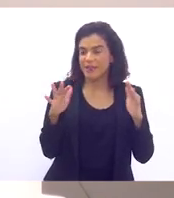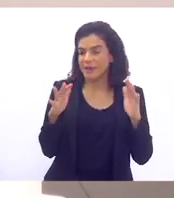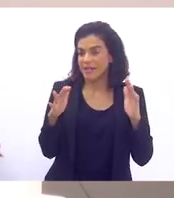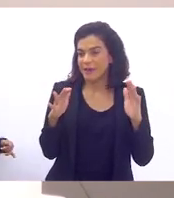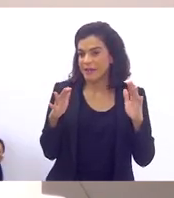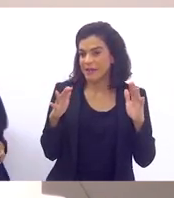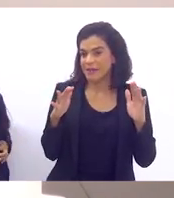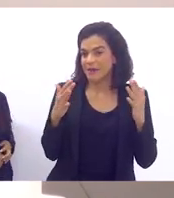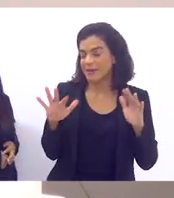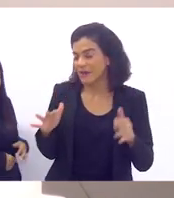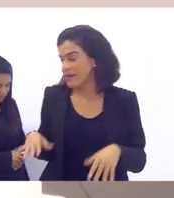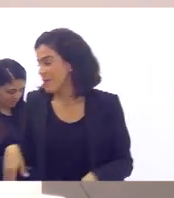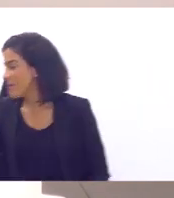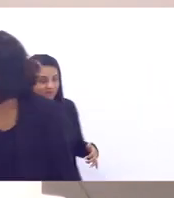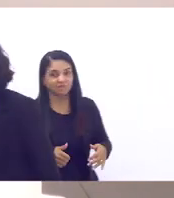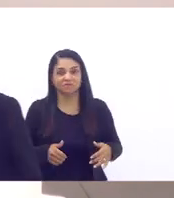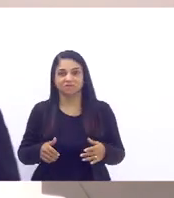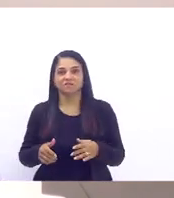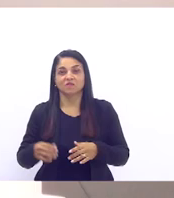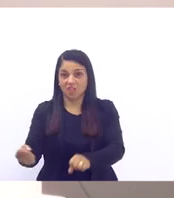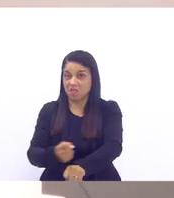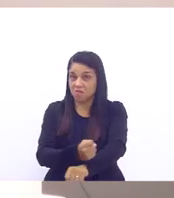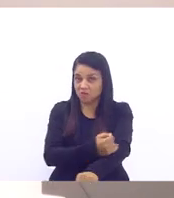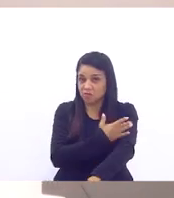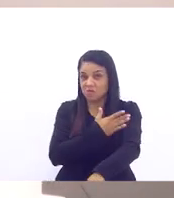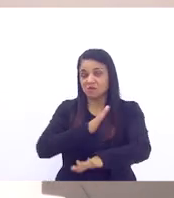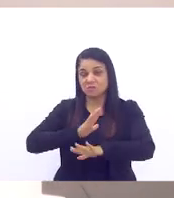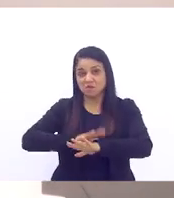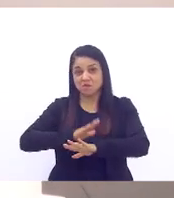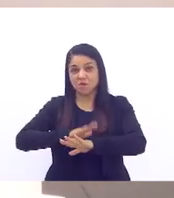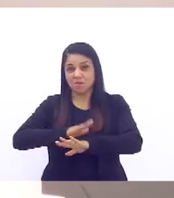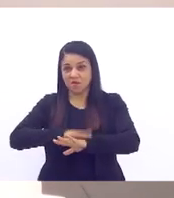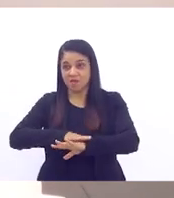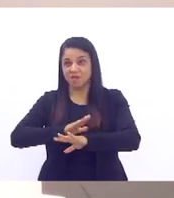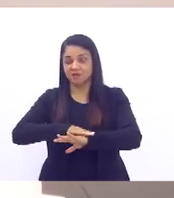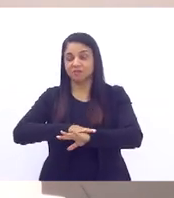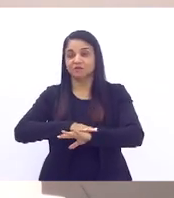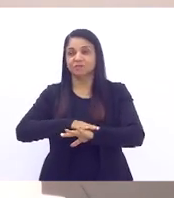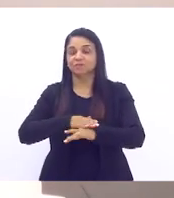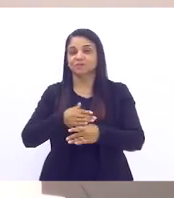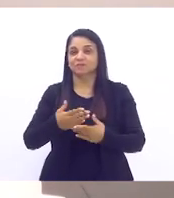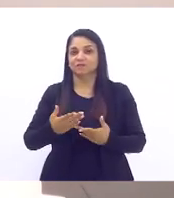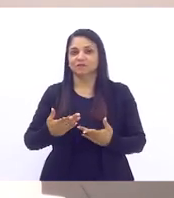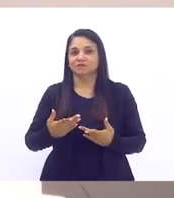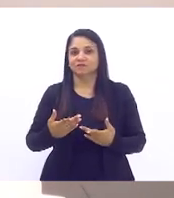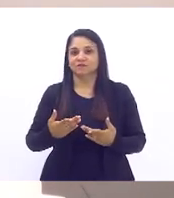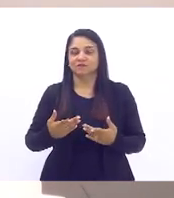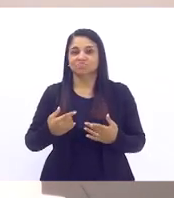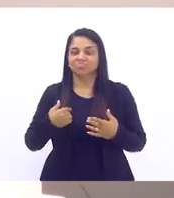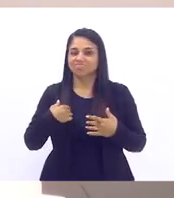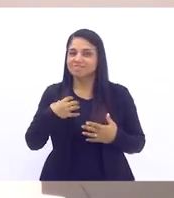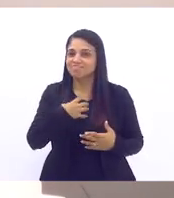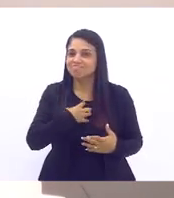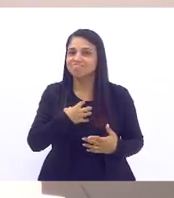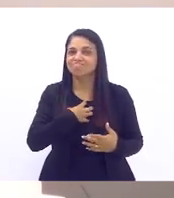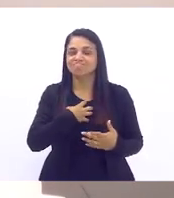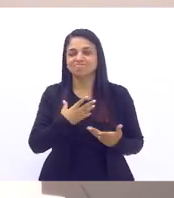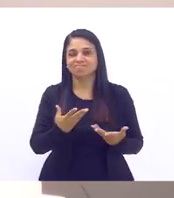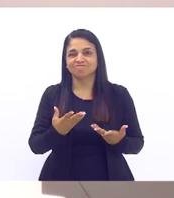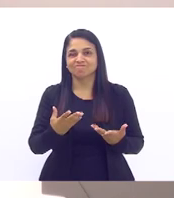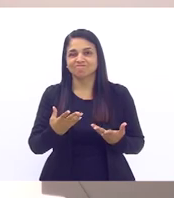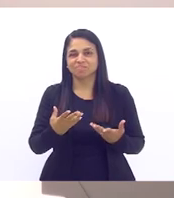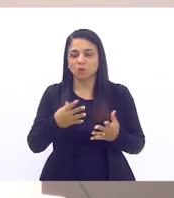e com muita humildade com muita emoção também esse momento que a gente está vivendo aqui porque acho que é assim que a gente faz o mundo